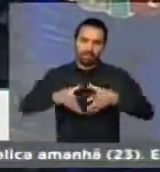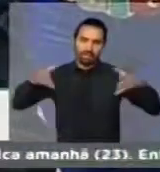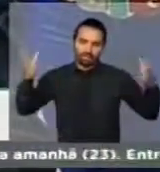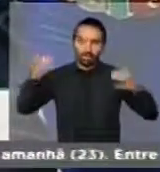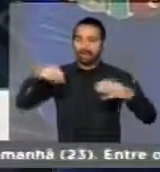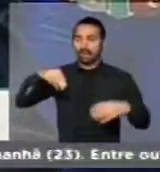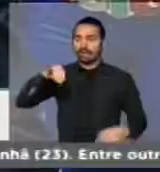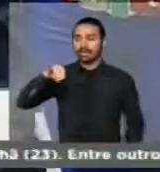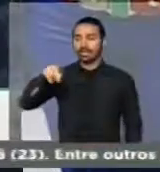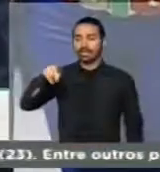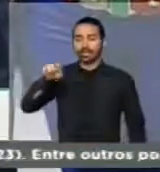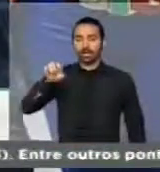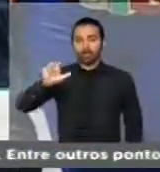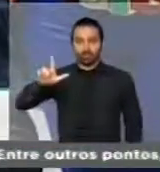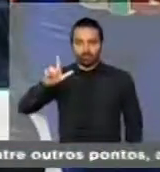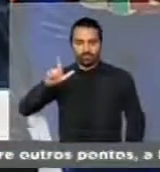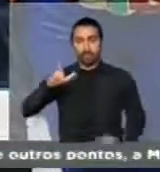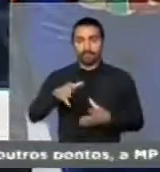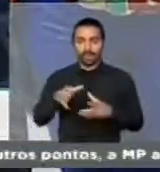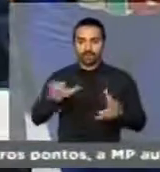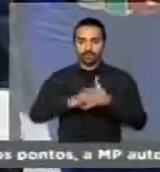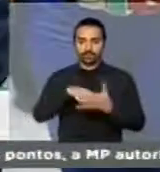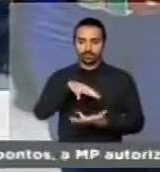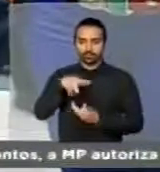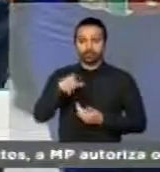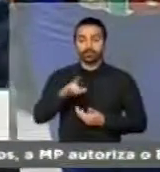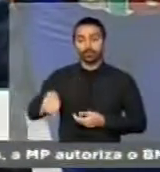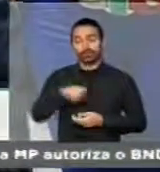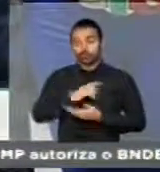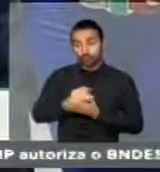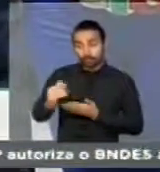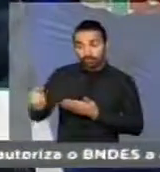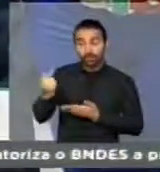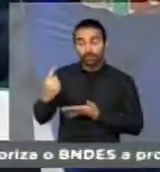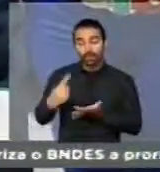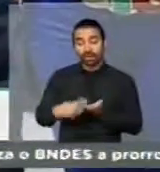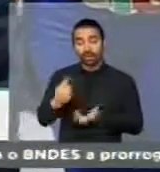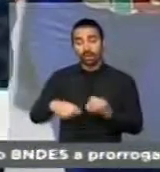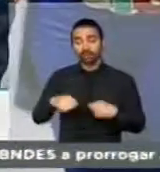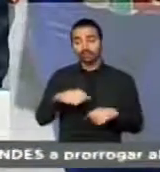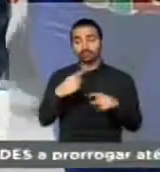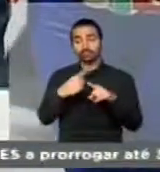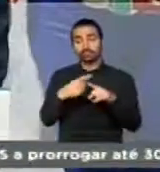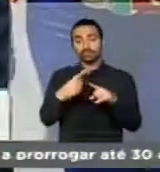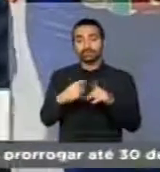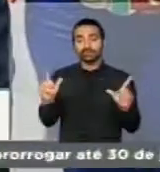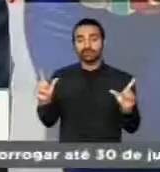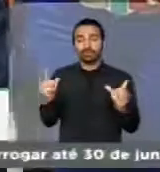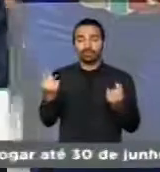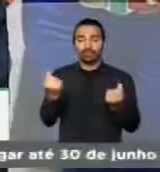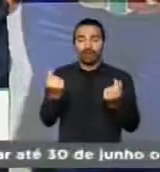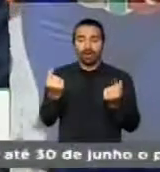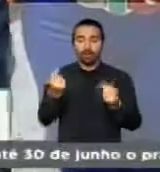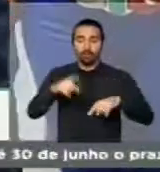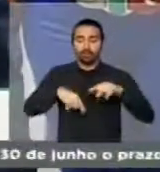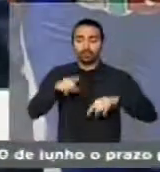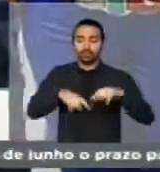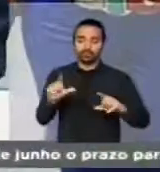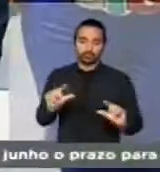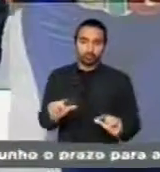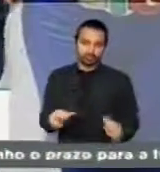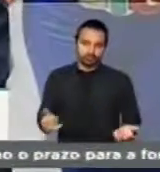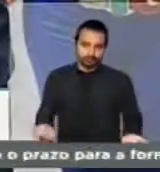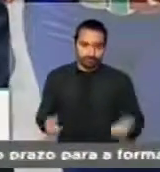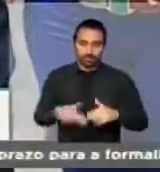das maiores do mundo. Nós iniciamos uma negociação em função da diminuição de commodities, do preço de commodities no mercado internacional, que